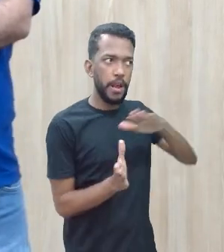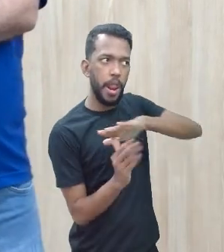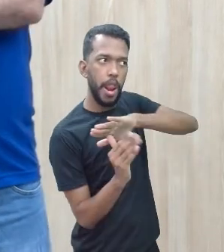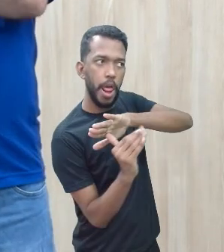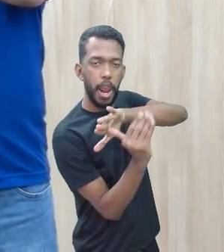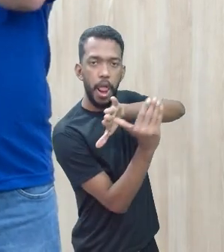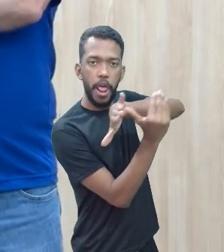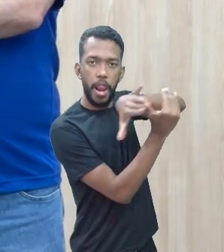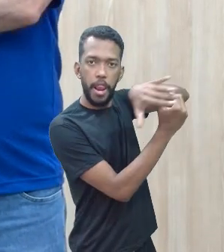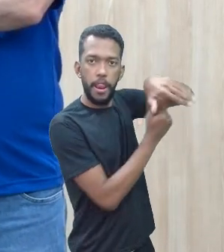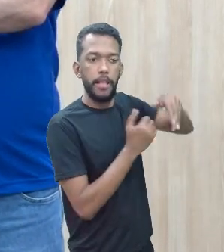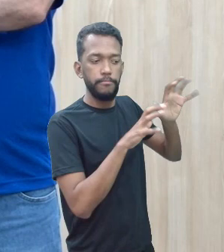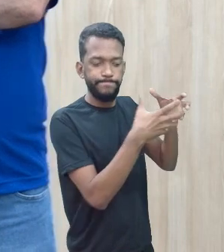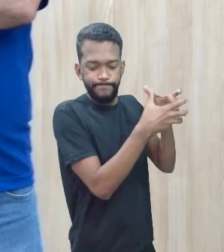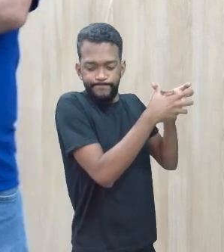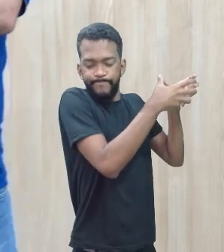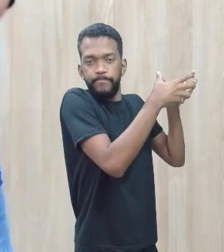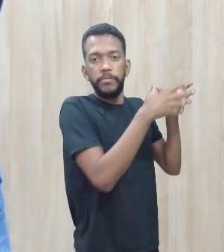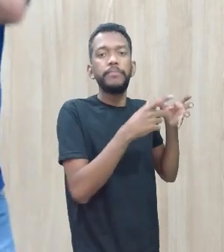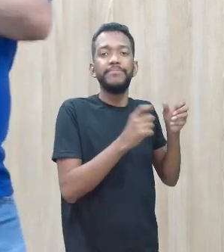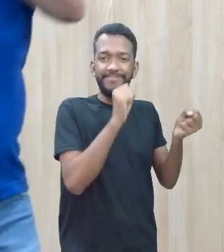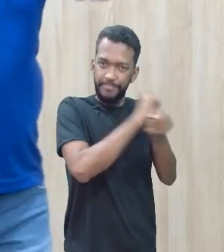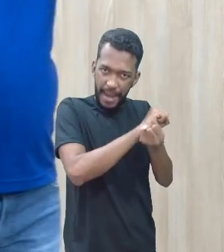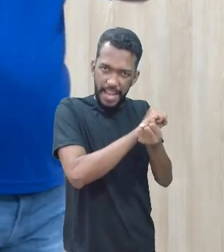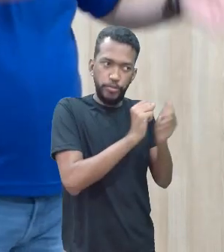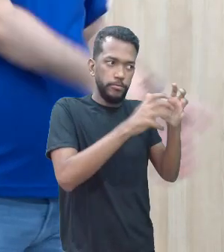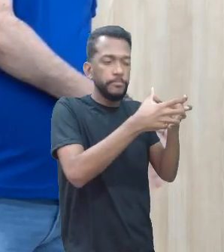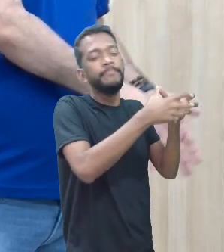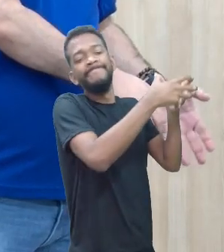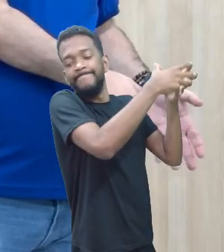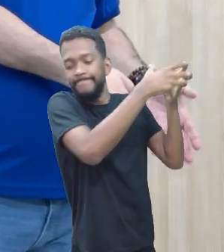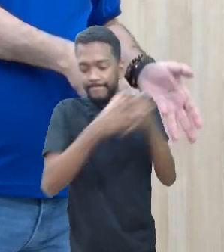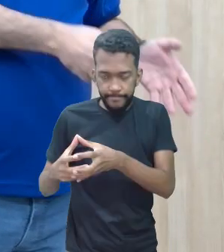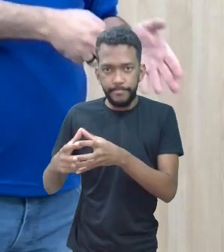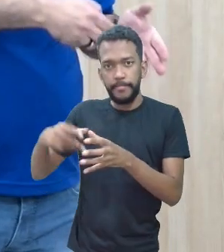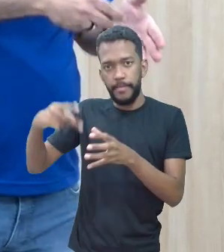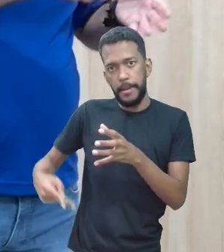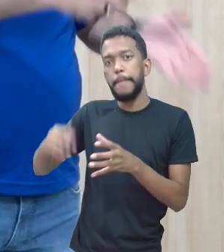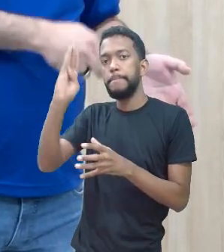africano, escravizados, né, e trazidos para o território brasileiro.